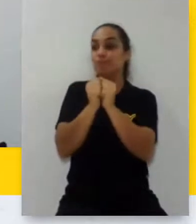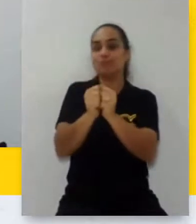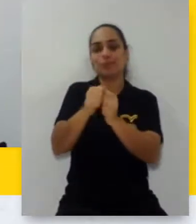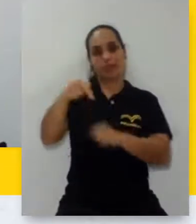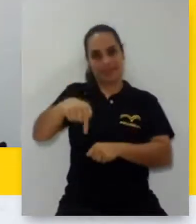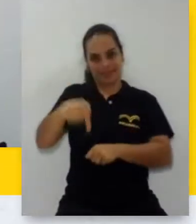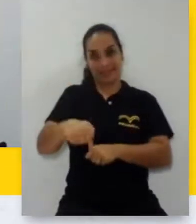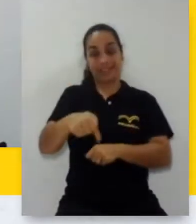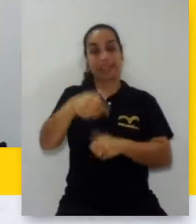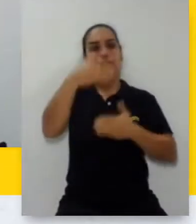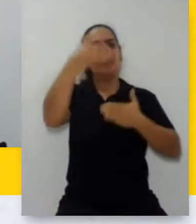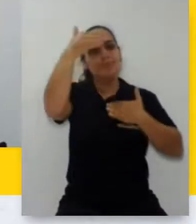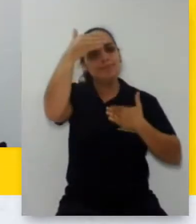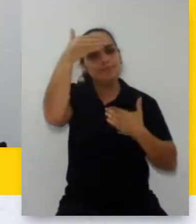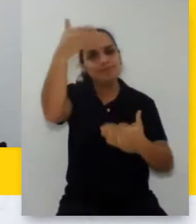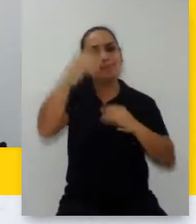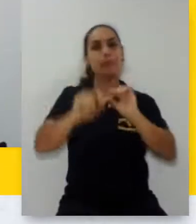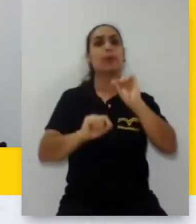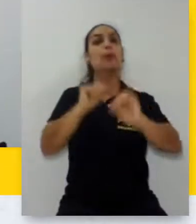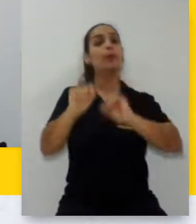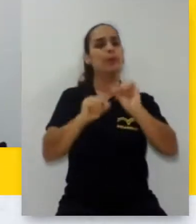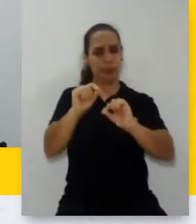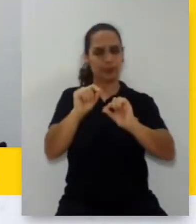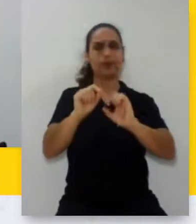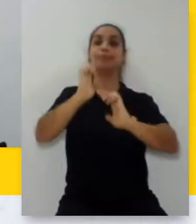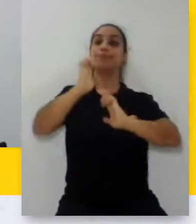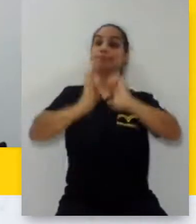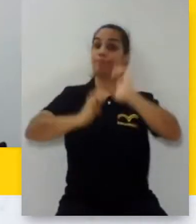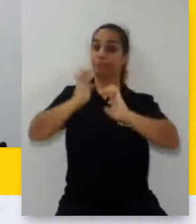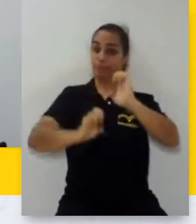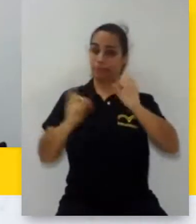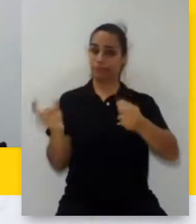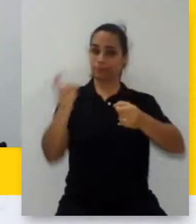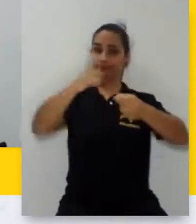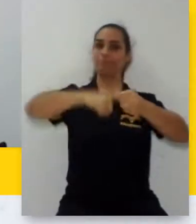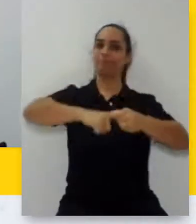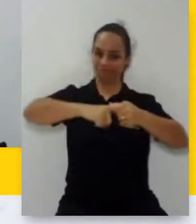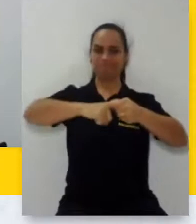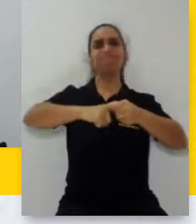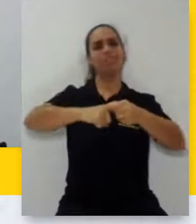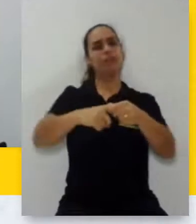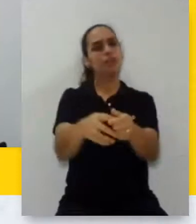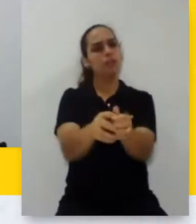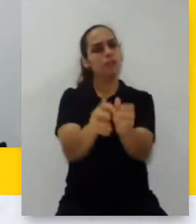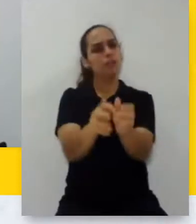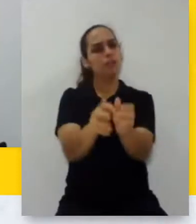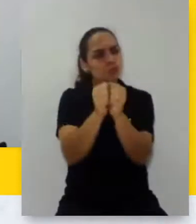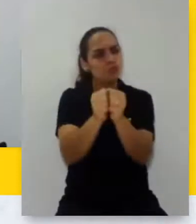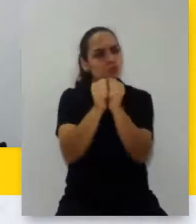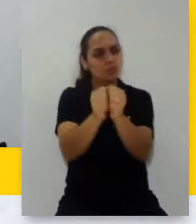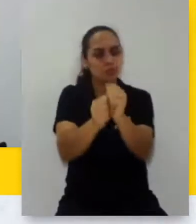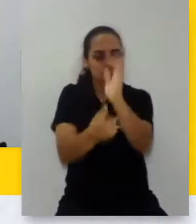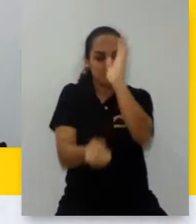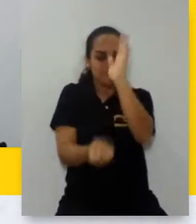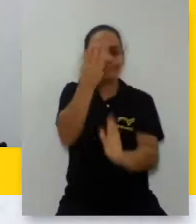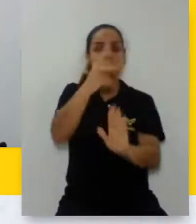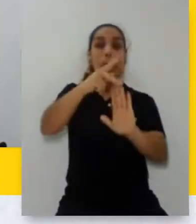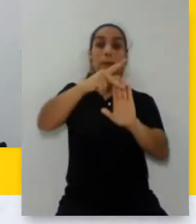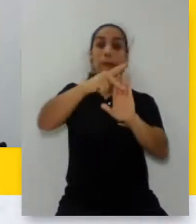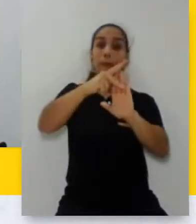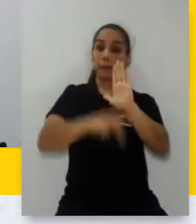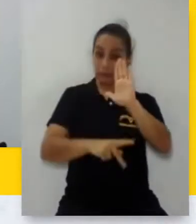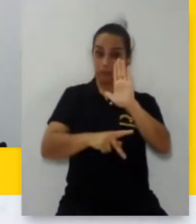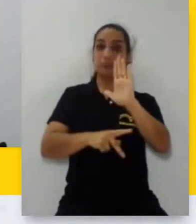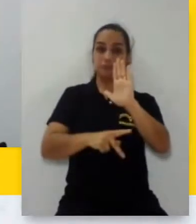a parceria das empresas que estiveram junto na criação desse projeto, onde iniciamos ela hoje com essa